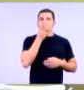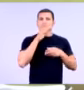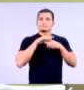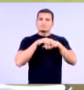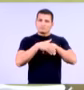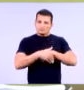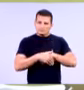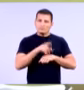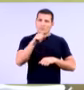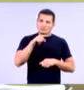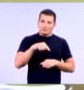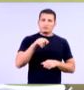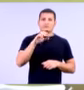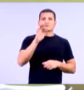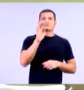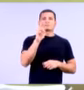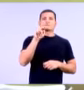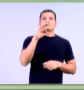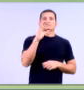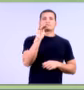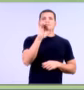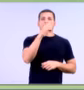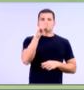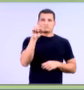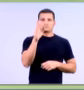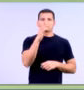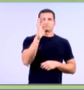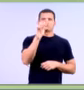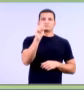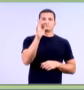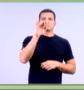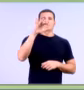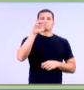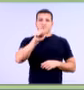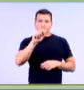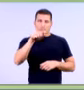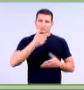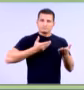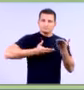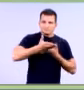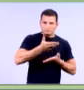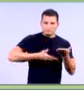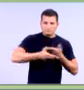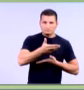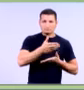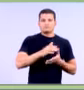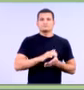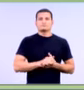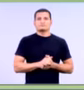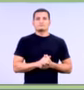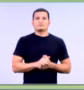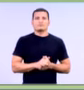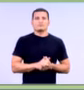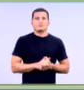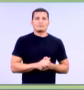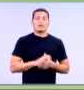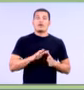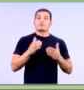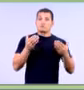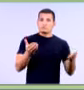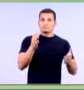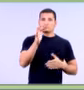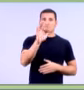Então, essa é a utilização da função fática. A busca dessa interação. Quando o referente,